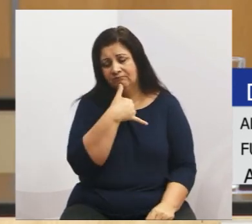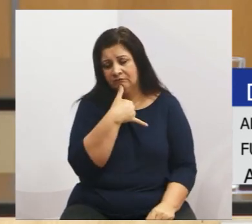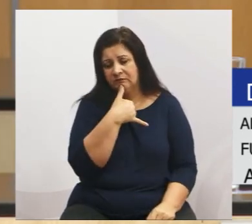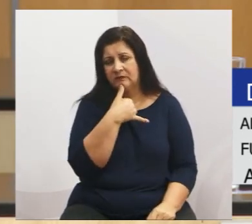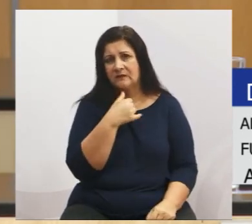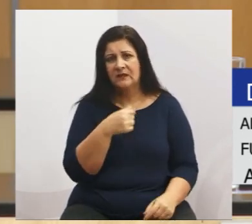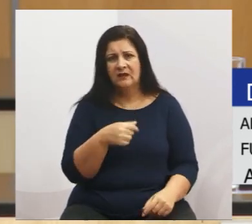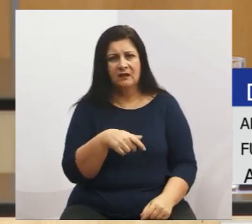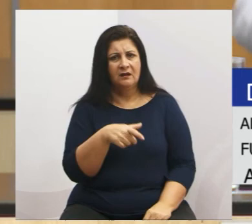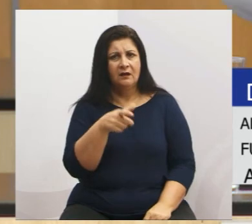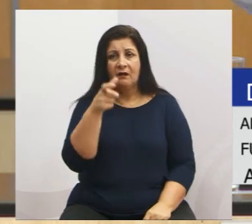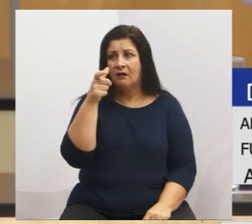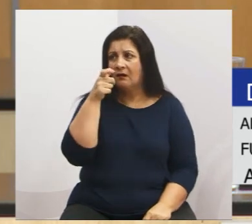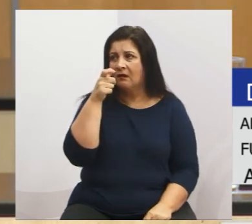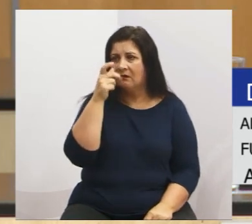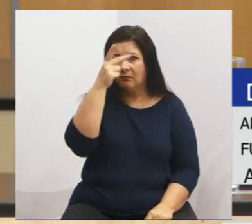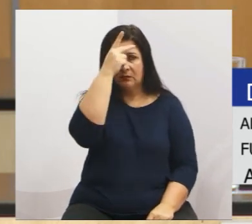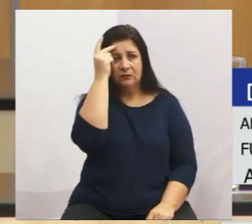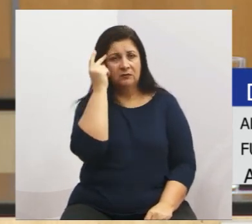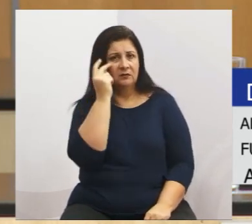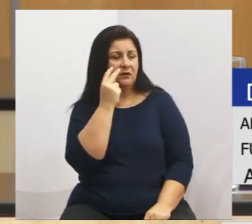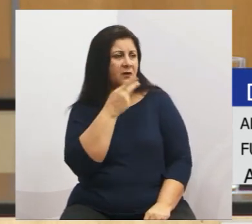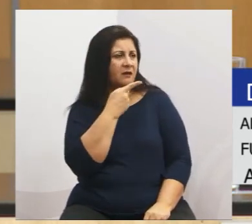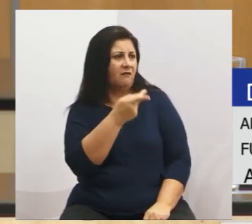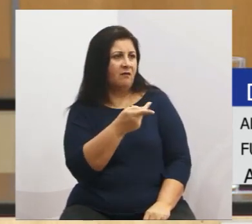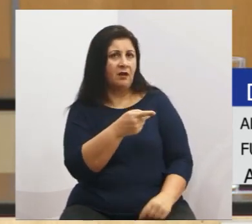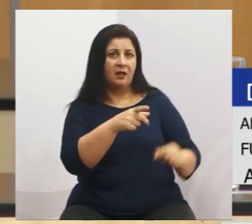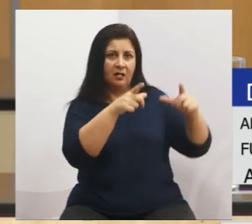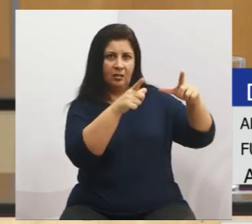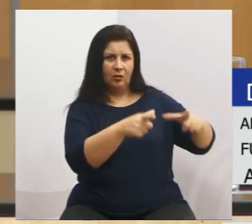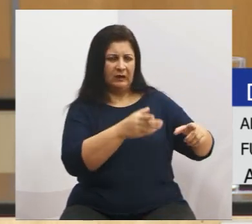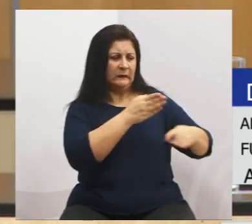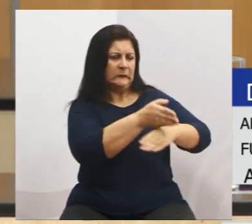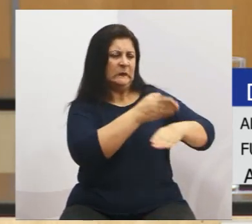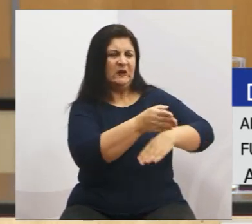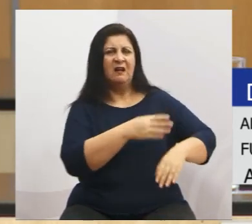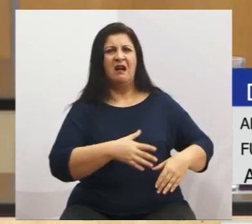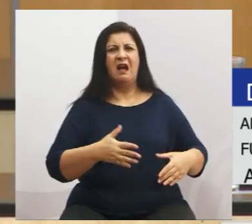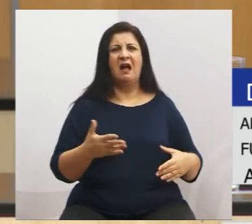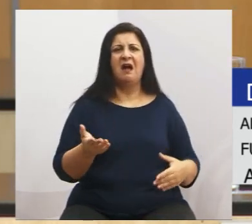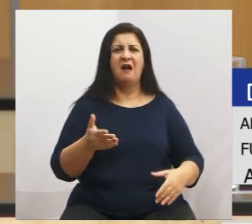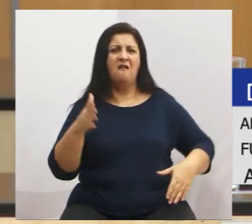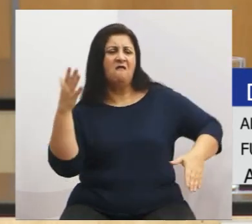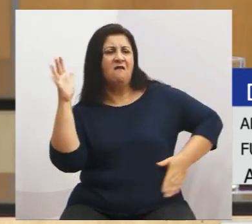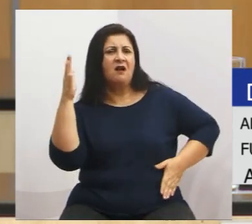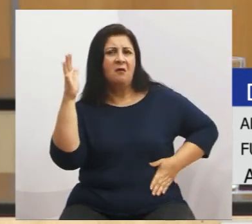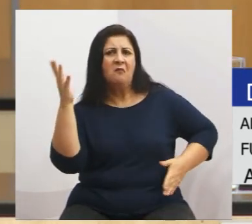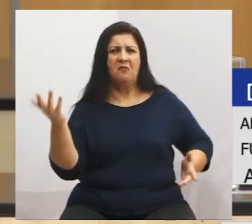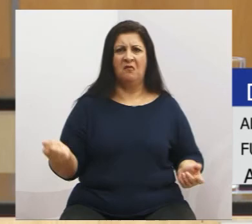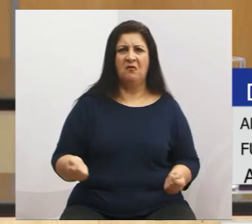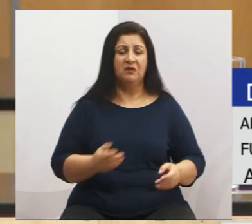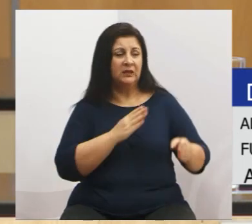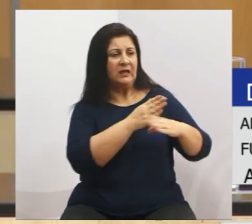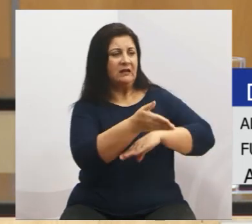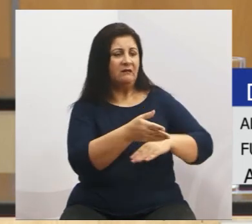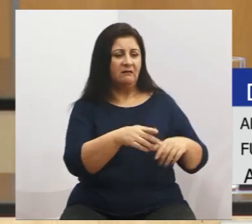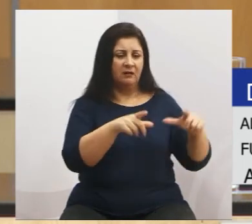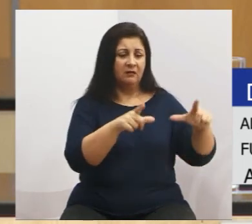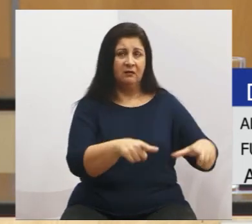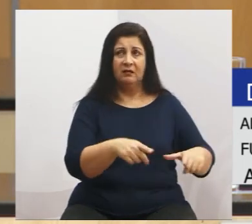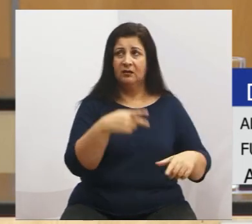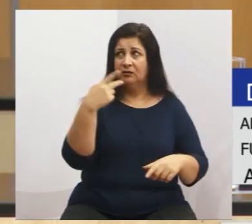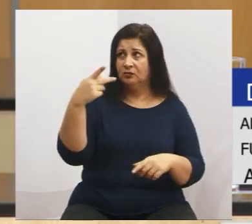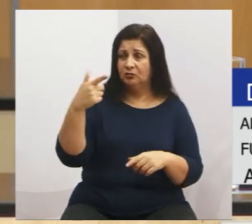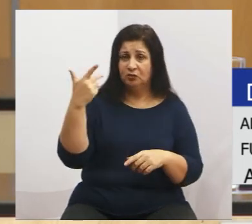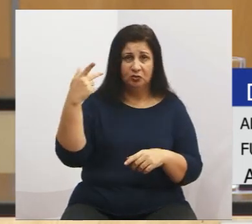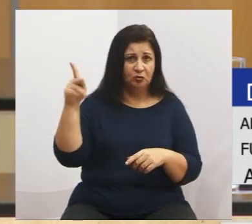muitas pessoas dizendo que as ocupações que têm são vagabundo, são pessoas que invadem o que é dos outros, mas chegar a